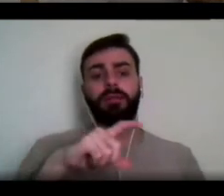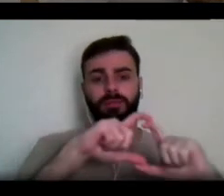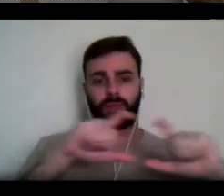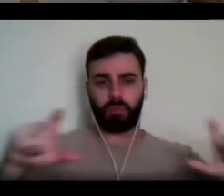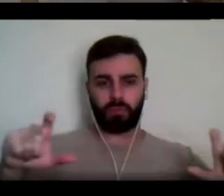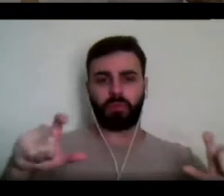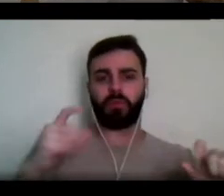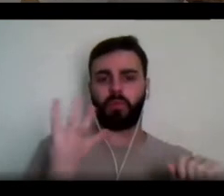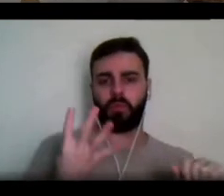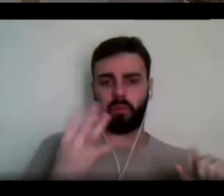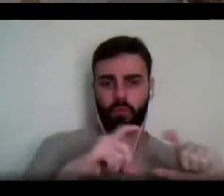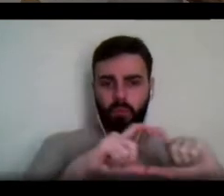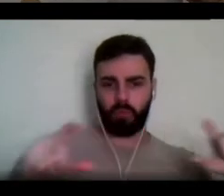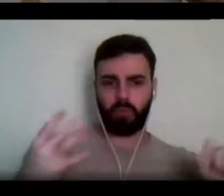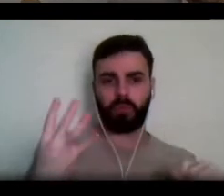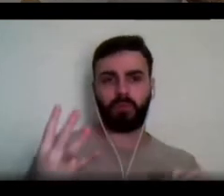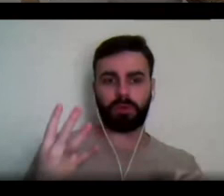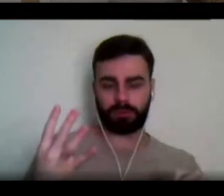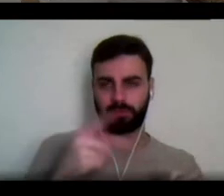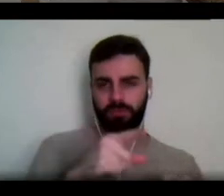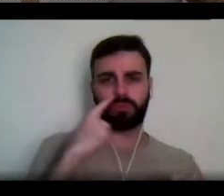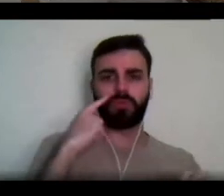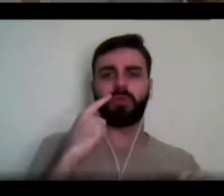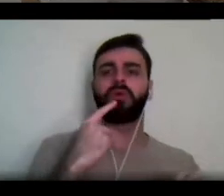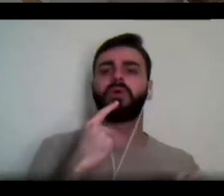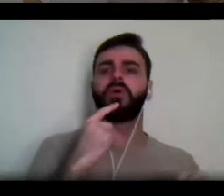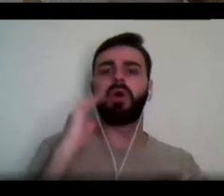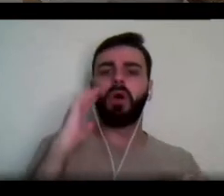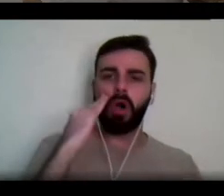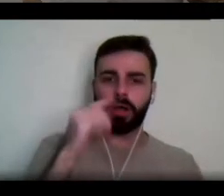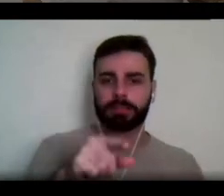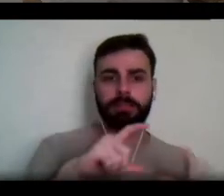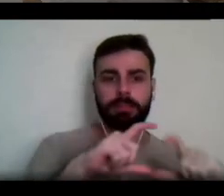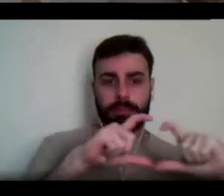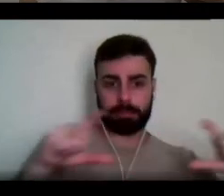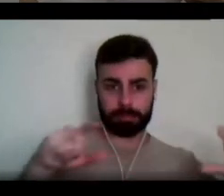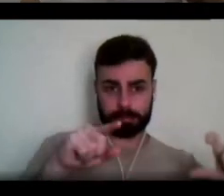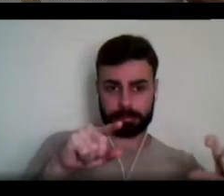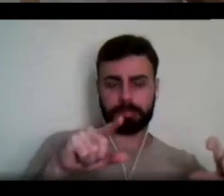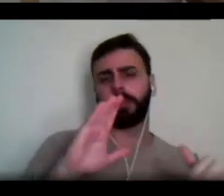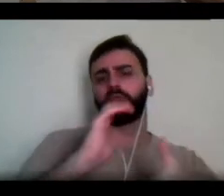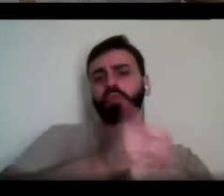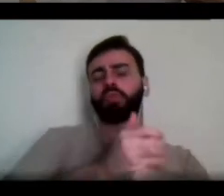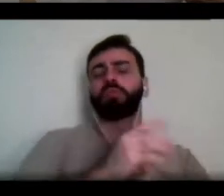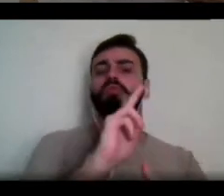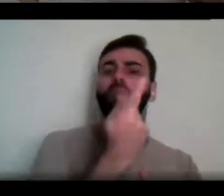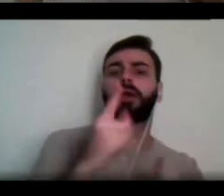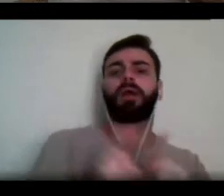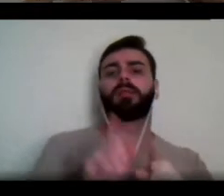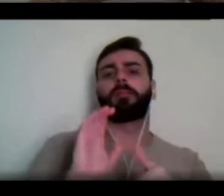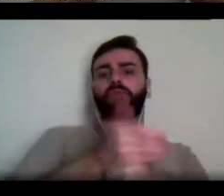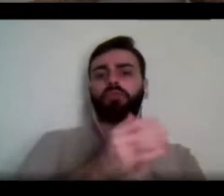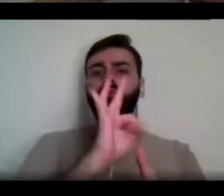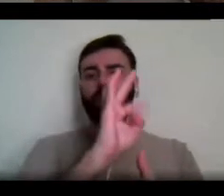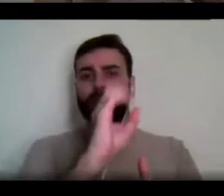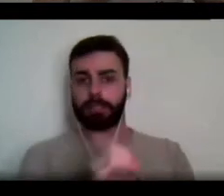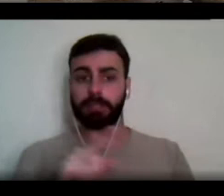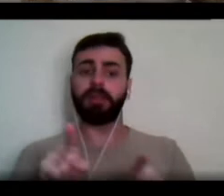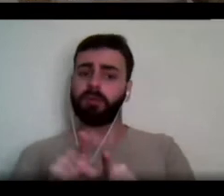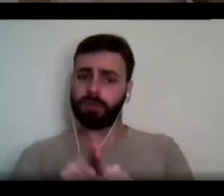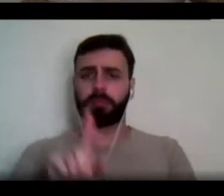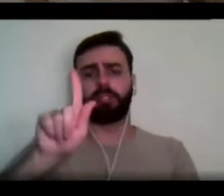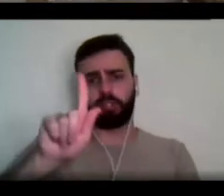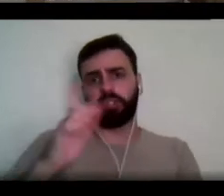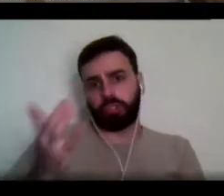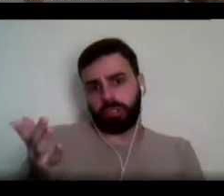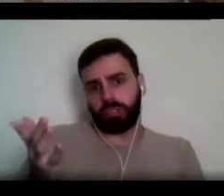essa mesma equação aqui, só que substituindo o valor de H e o valor de T0. E de G também, obviamente, né?